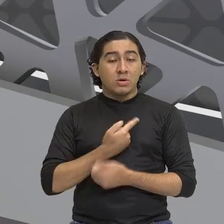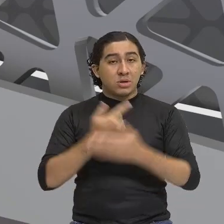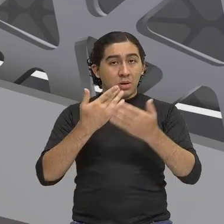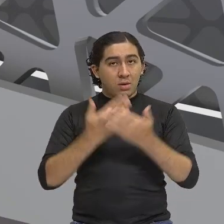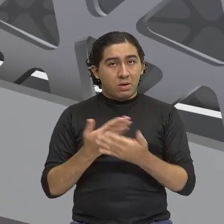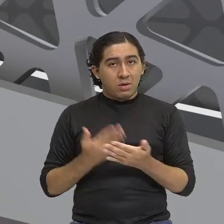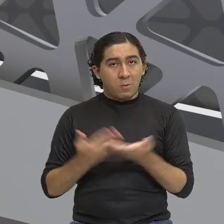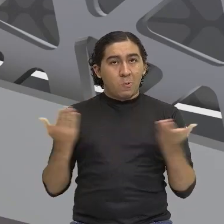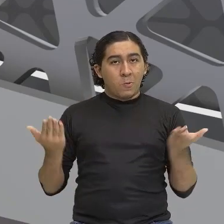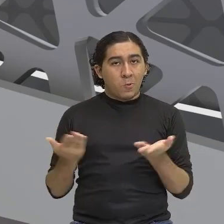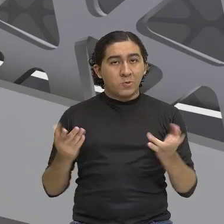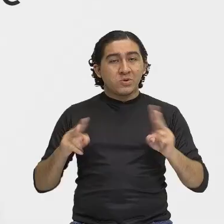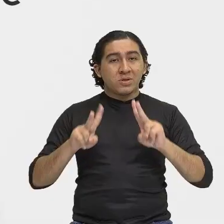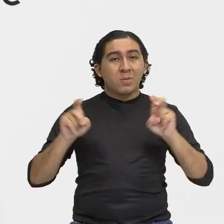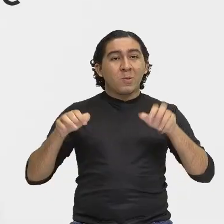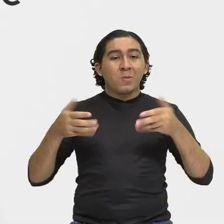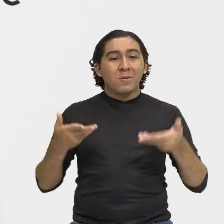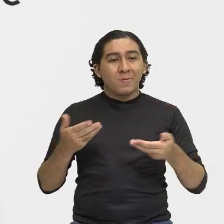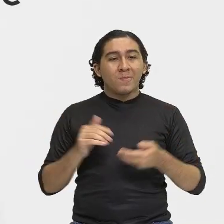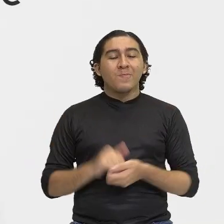vai falar sobre